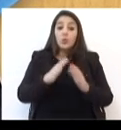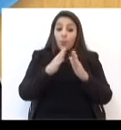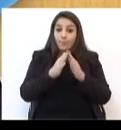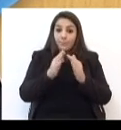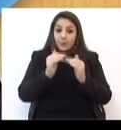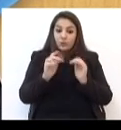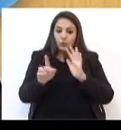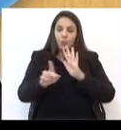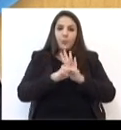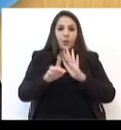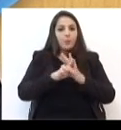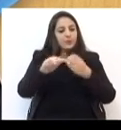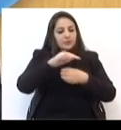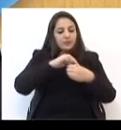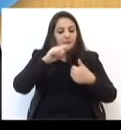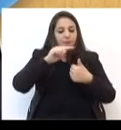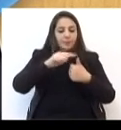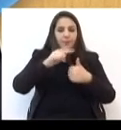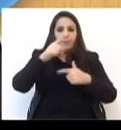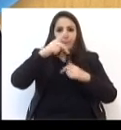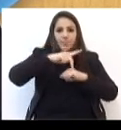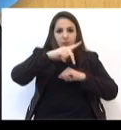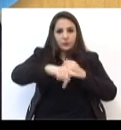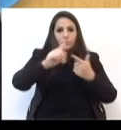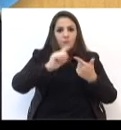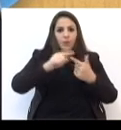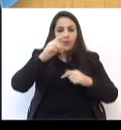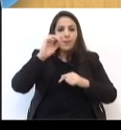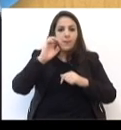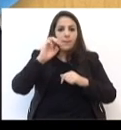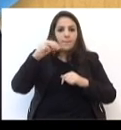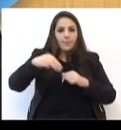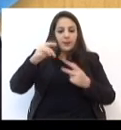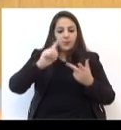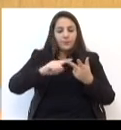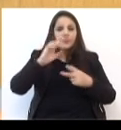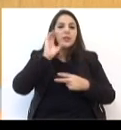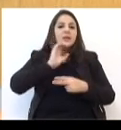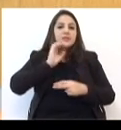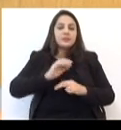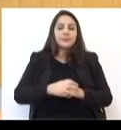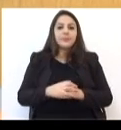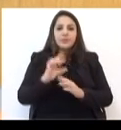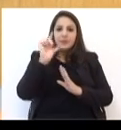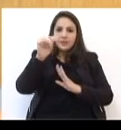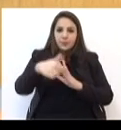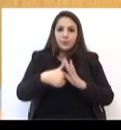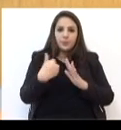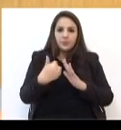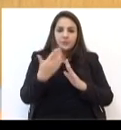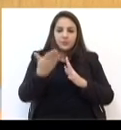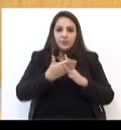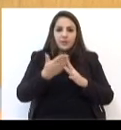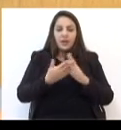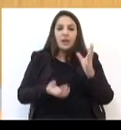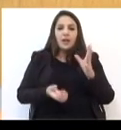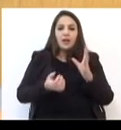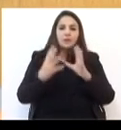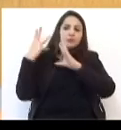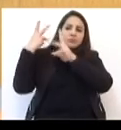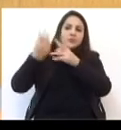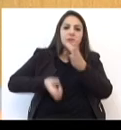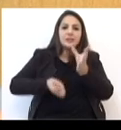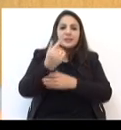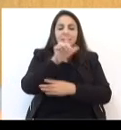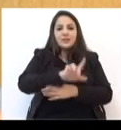Os pedidos pertencem às cidades de Passo Fundo, Marau e Carazinho. E a seguir, a história de criação